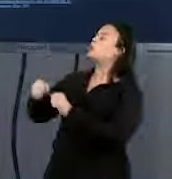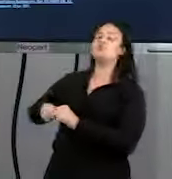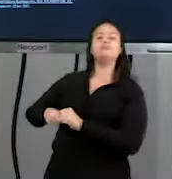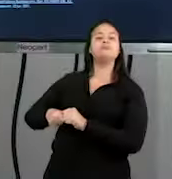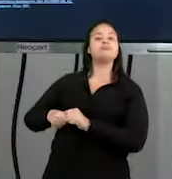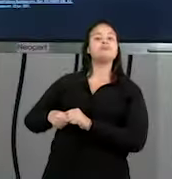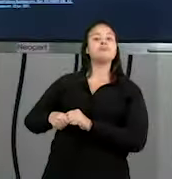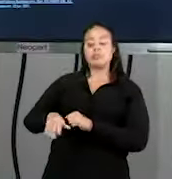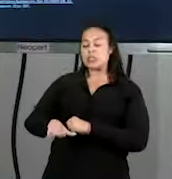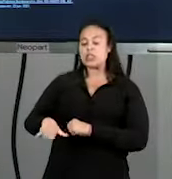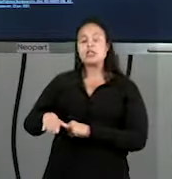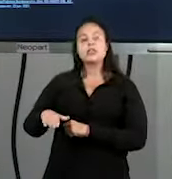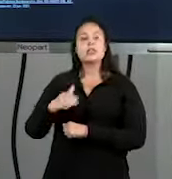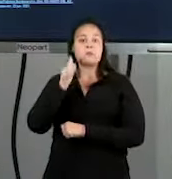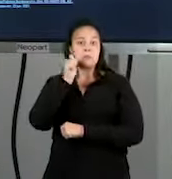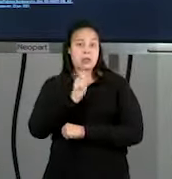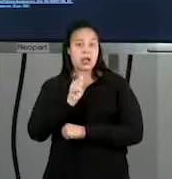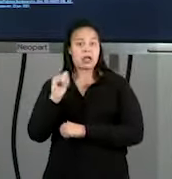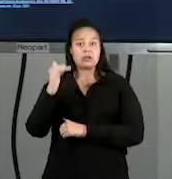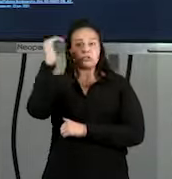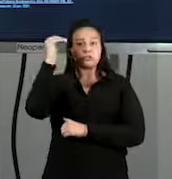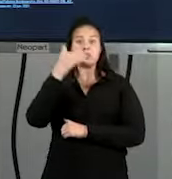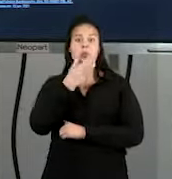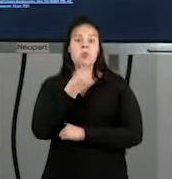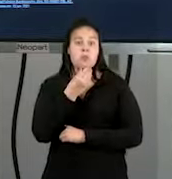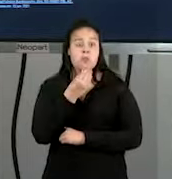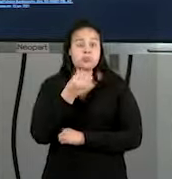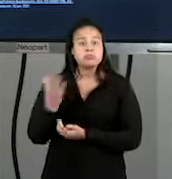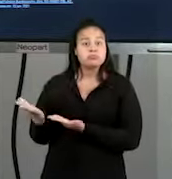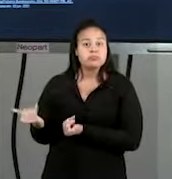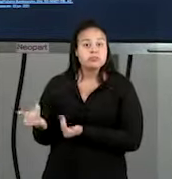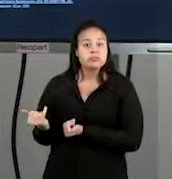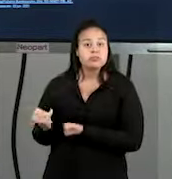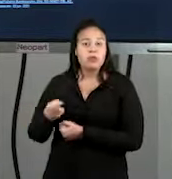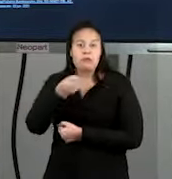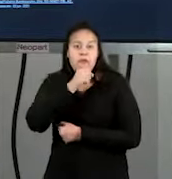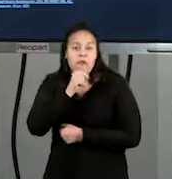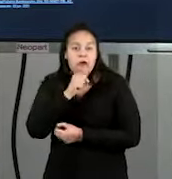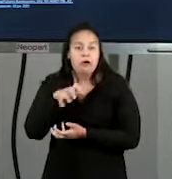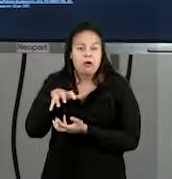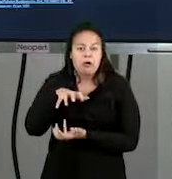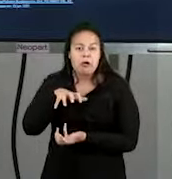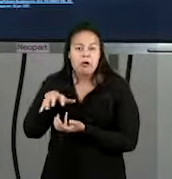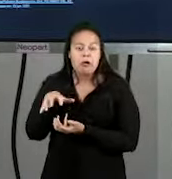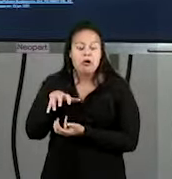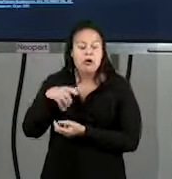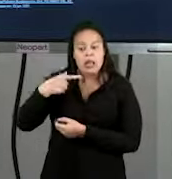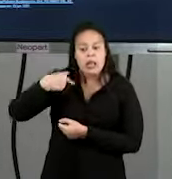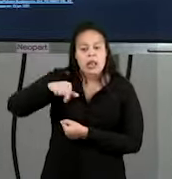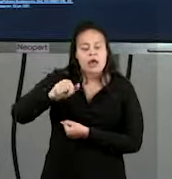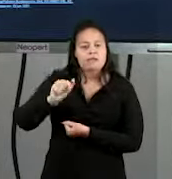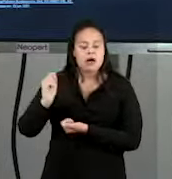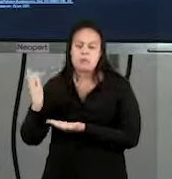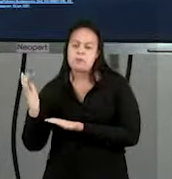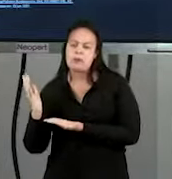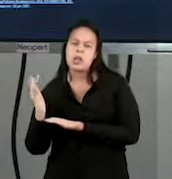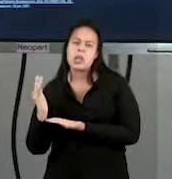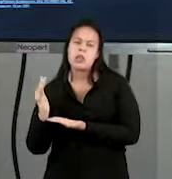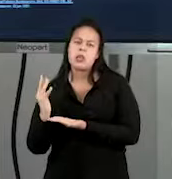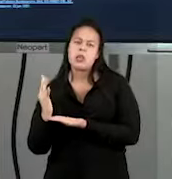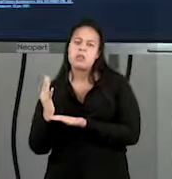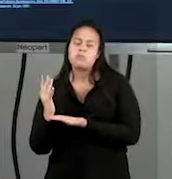adultos, crianças, mulheres, homens, jovens, velhos, e leve para um campo de